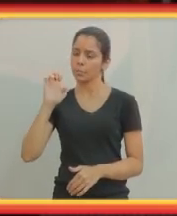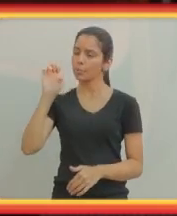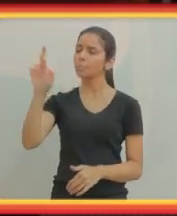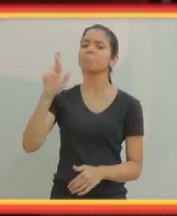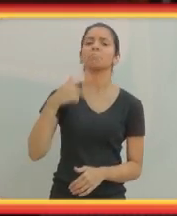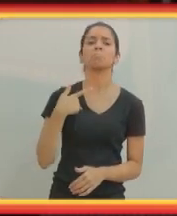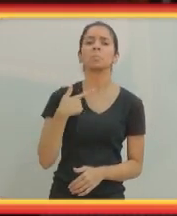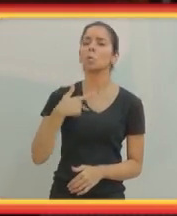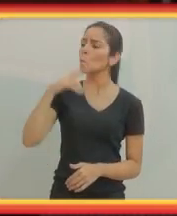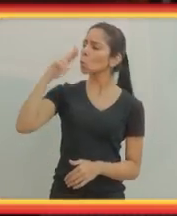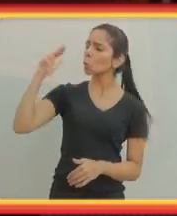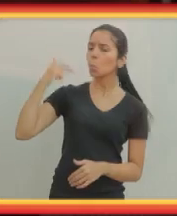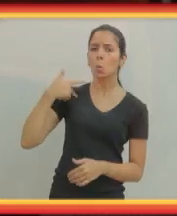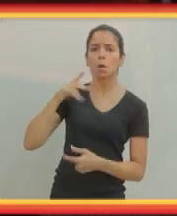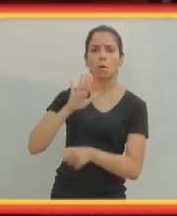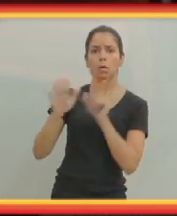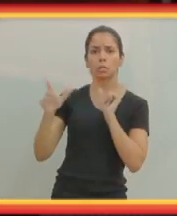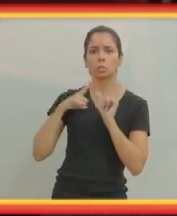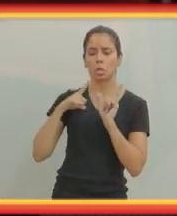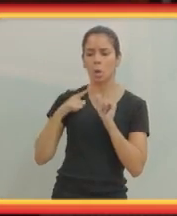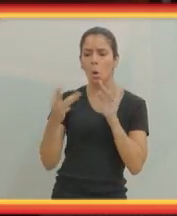contato com autismo.